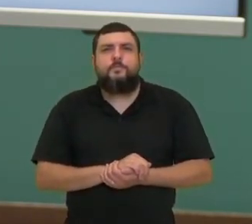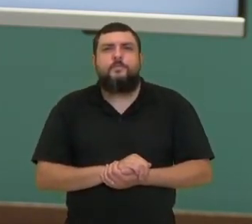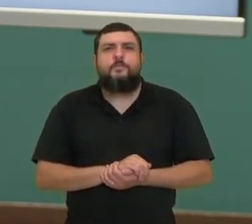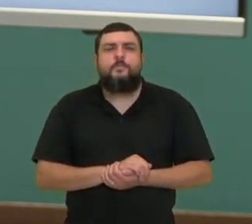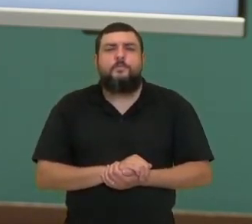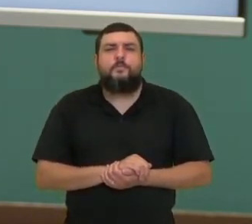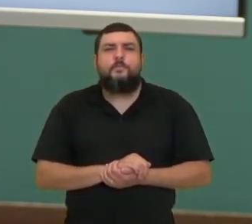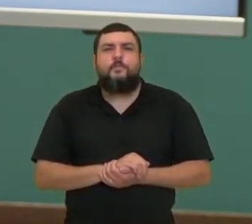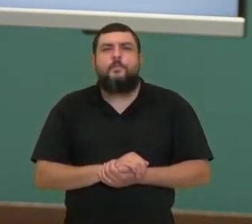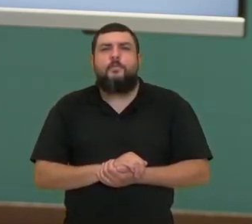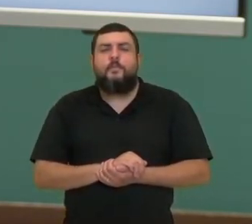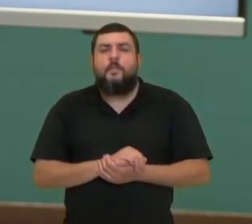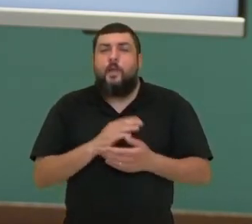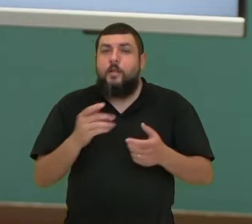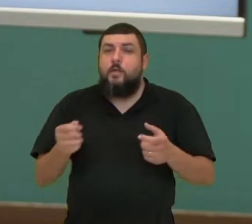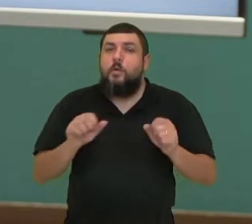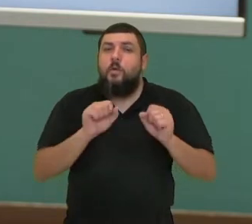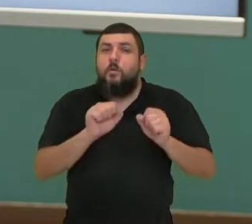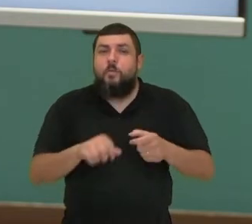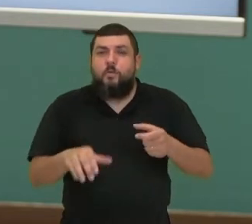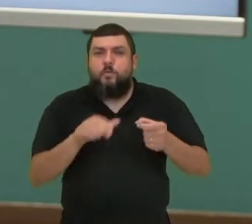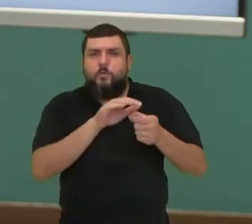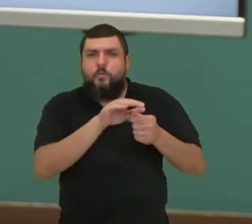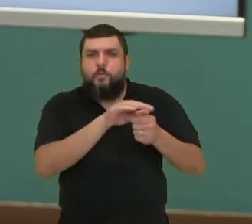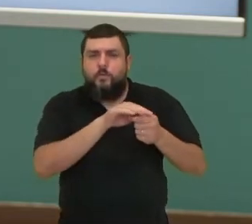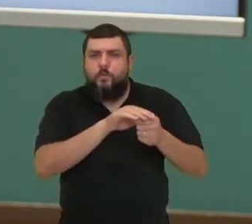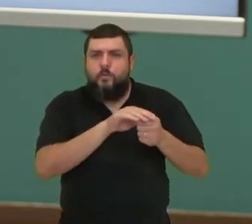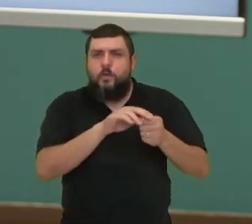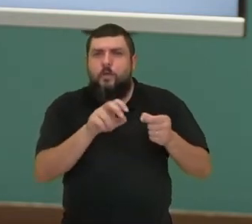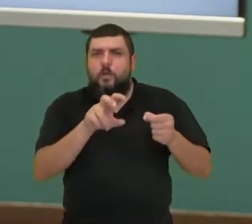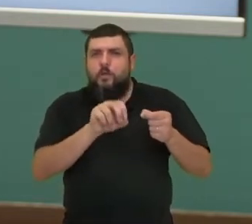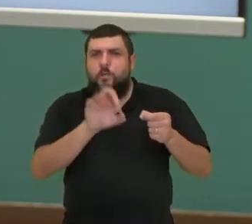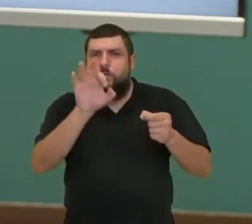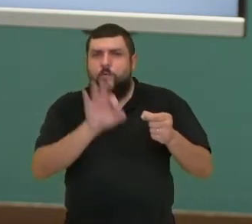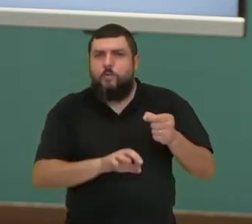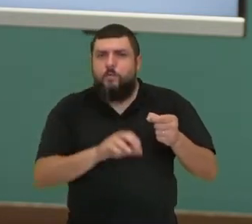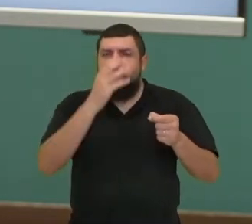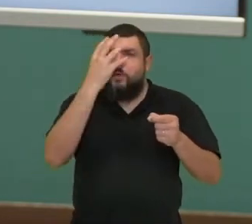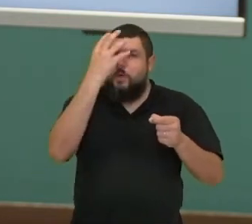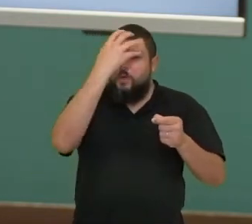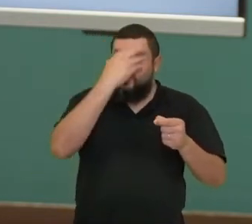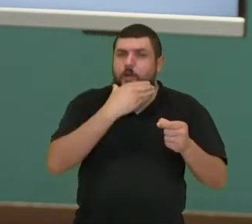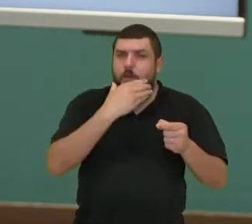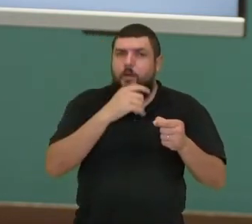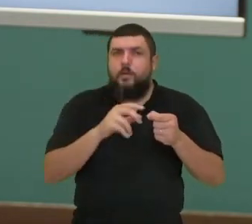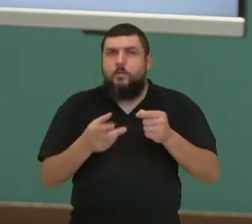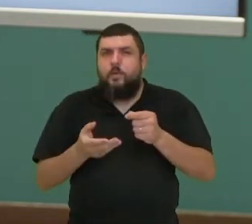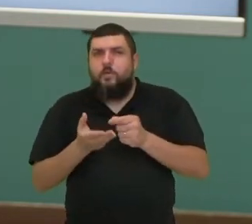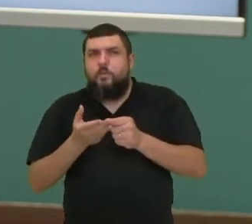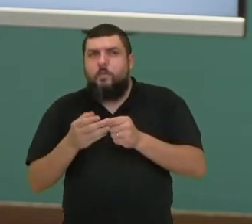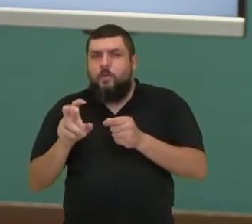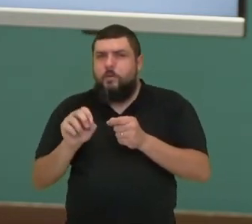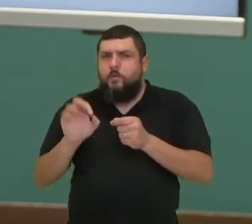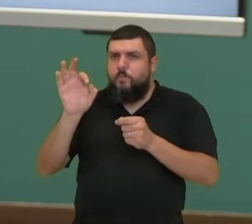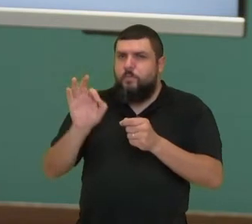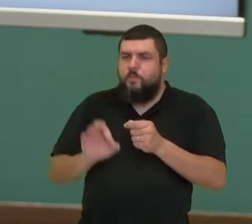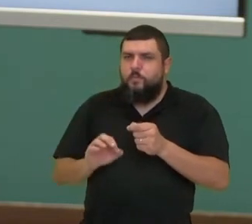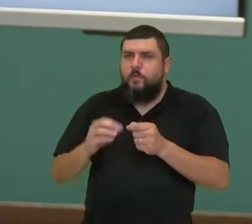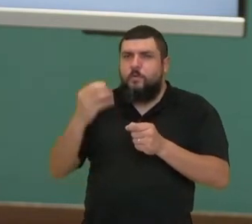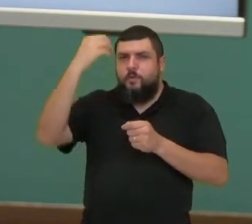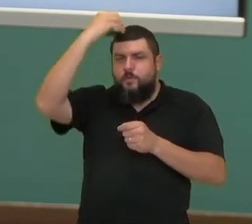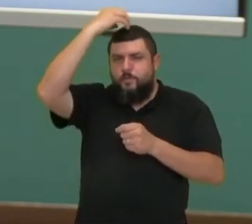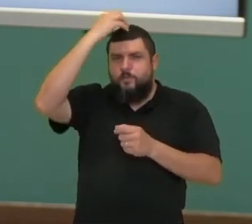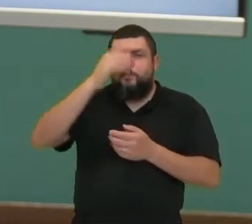ok? 50% de chance para cara, 50% de chance para coroa. Com o dado